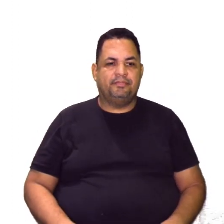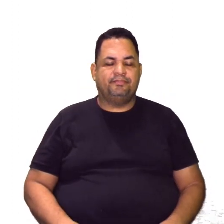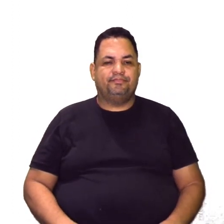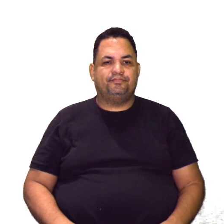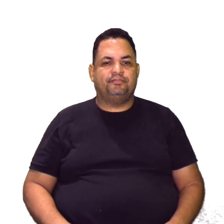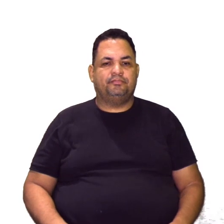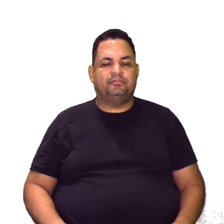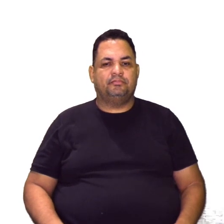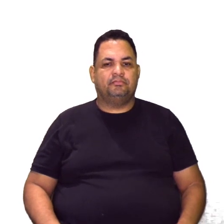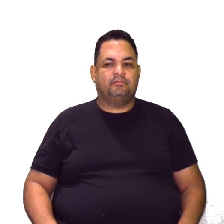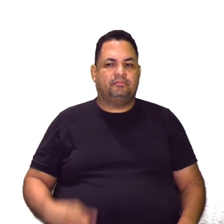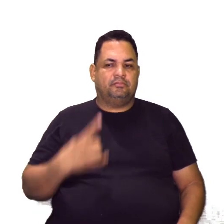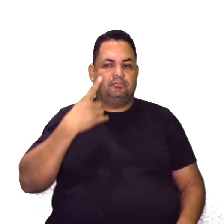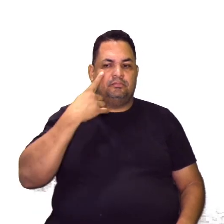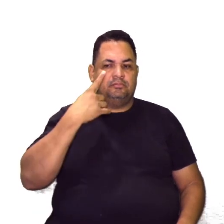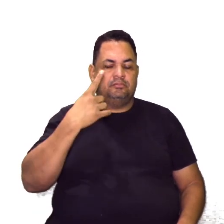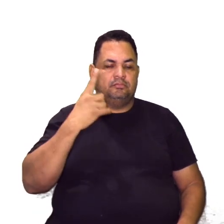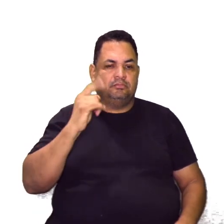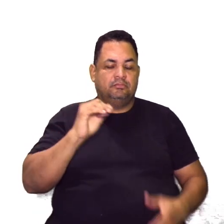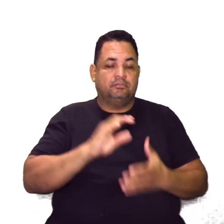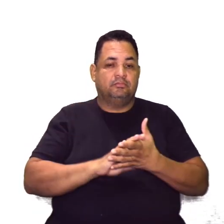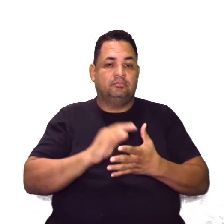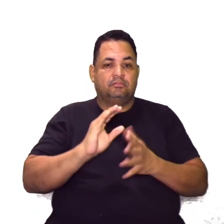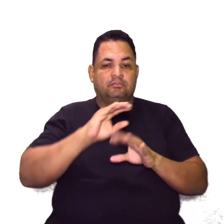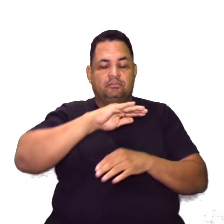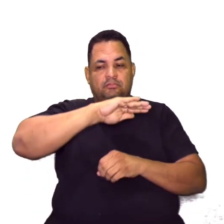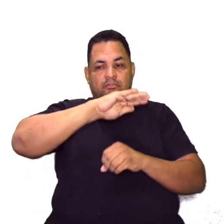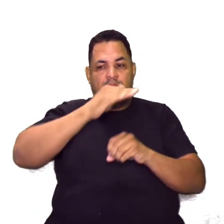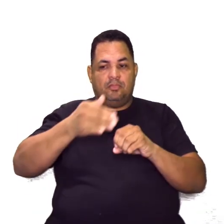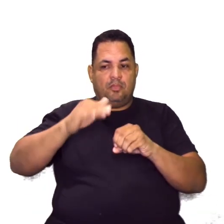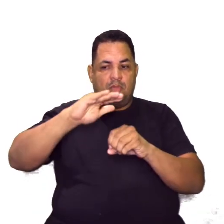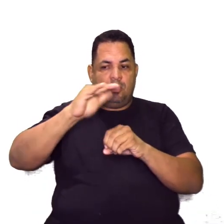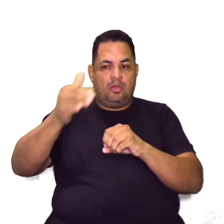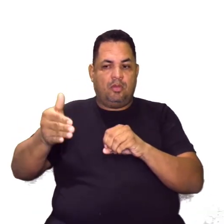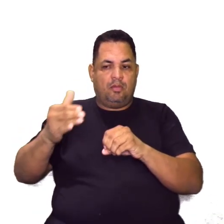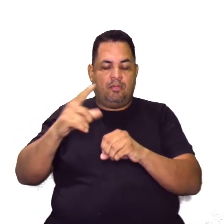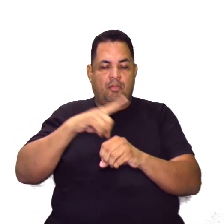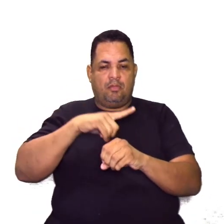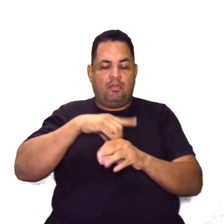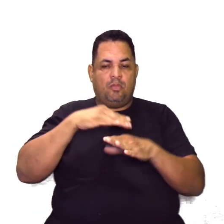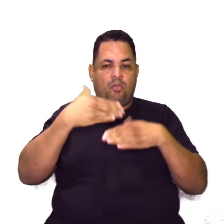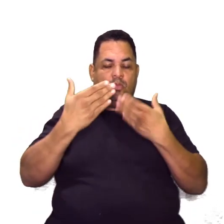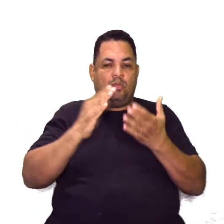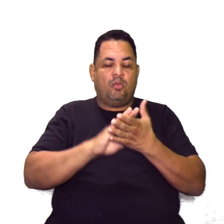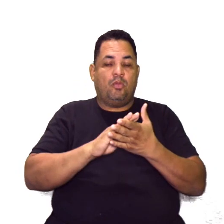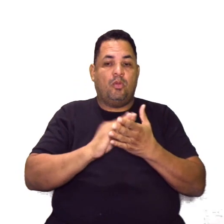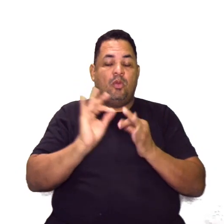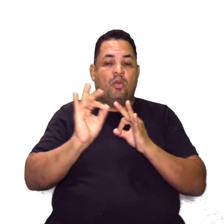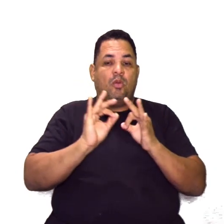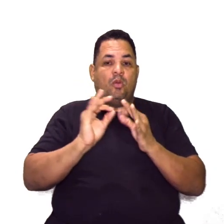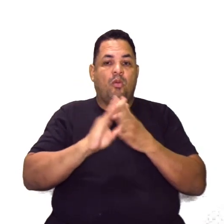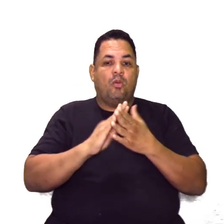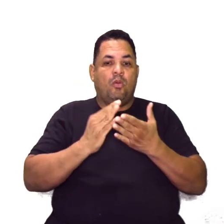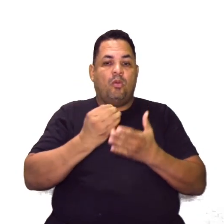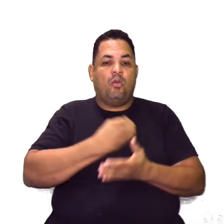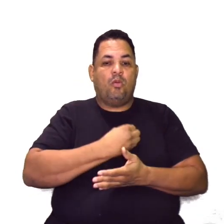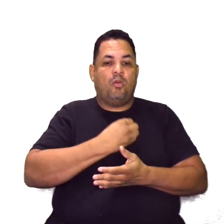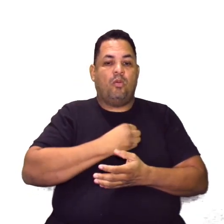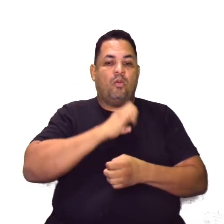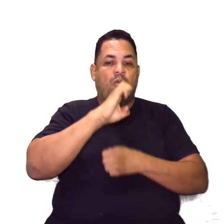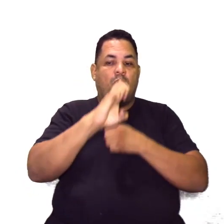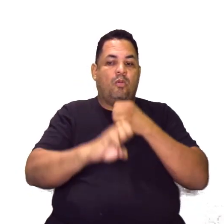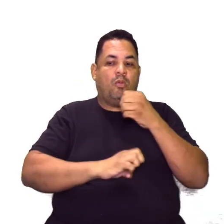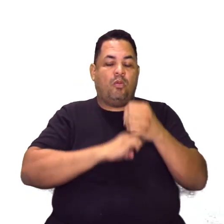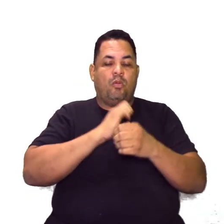respectivamente. Então, você viu aí quantas camadas eletrônicas tem esse átomo? Qual é o número de